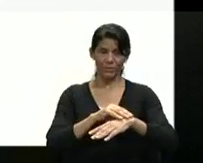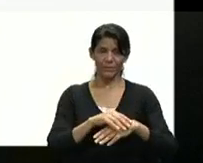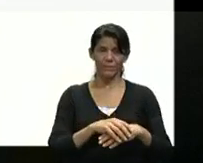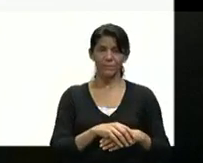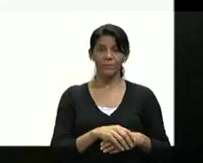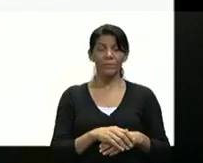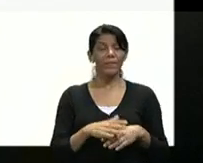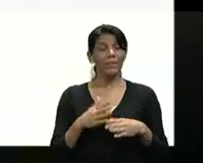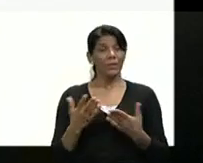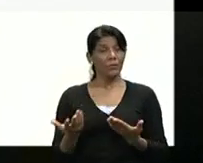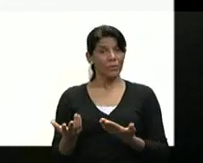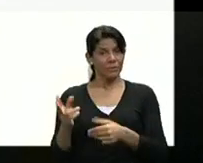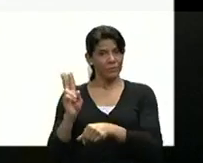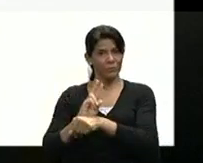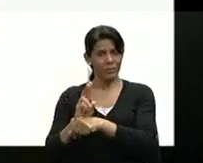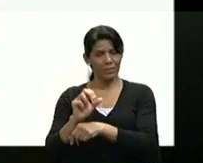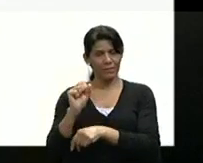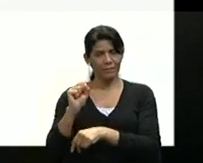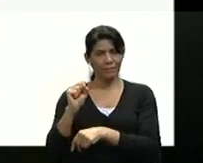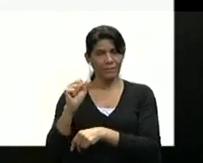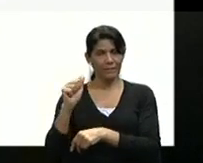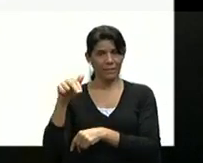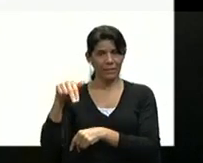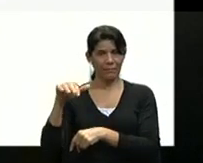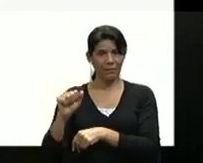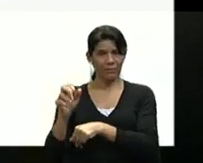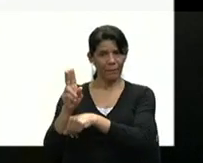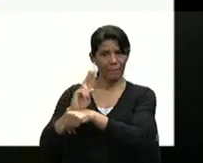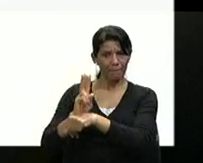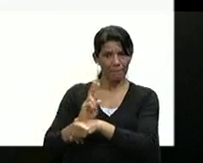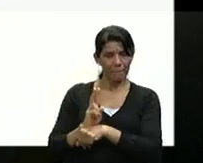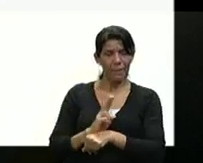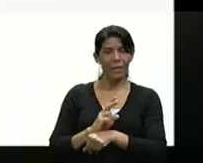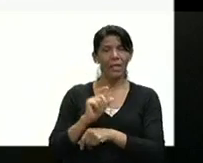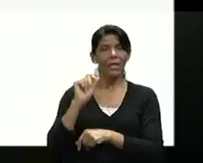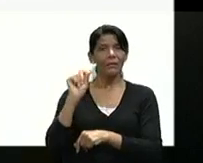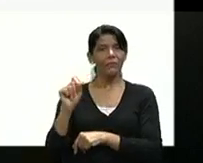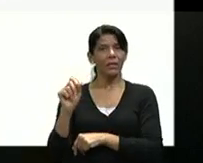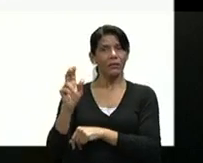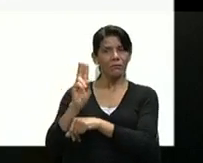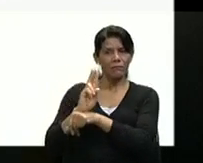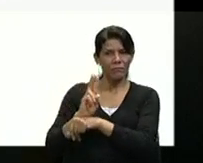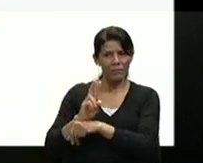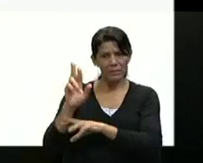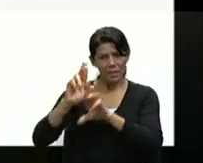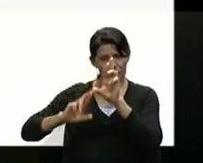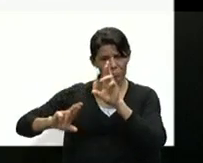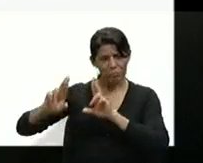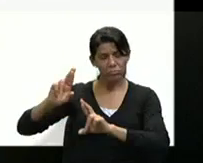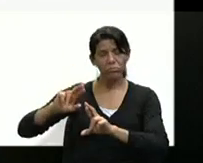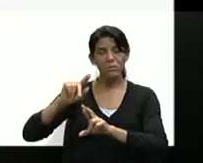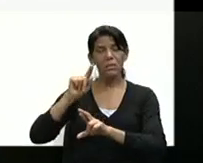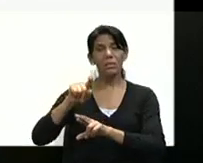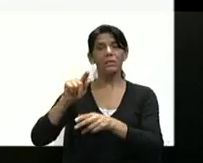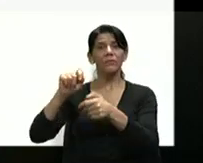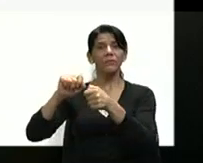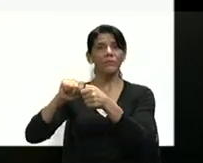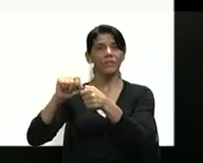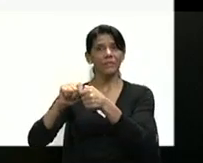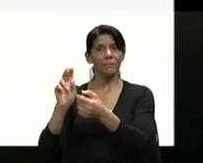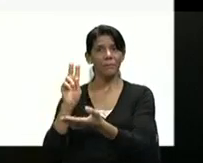brasileira. E enquanto a vigilância sanitária vai inspecionar, vai fiscalizar e